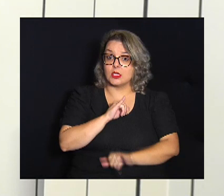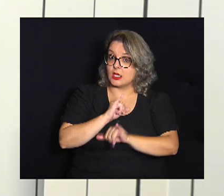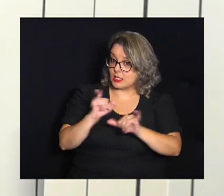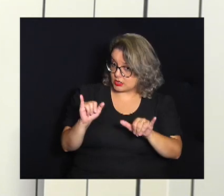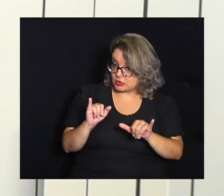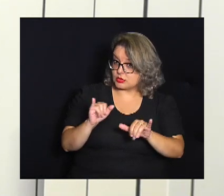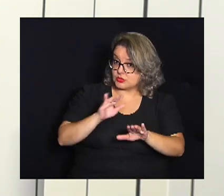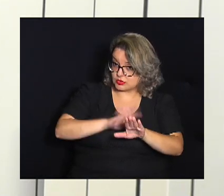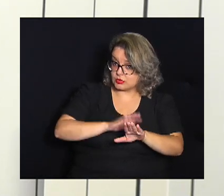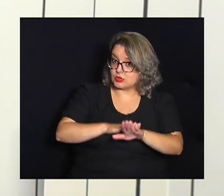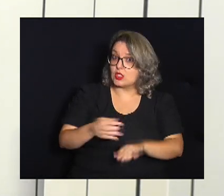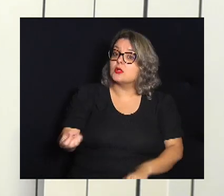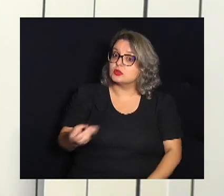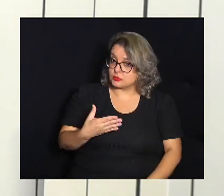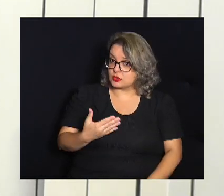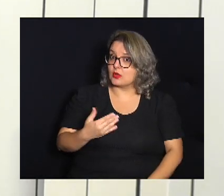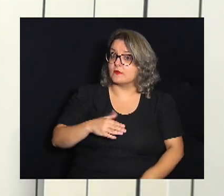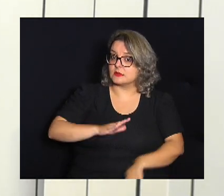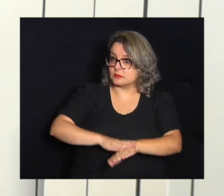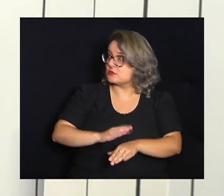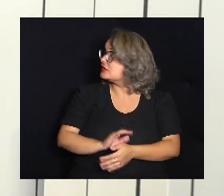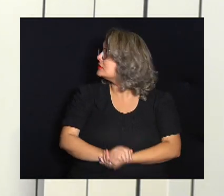tomar novas providências.